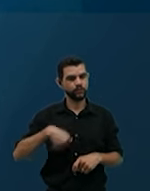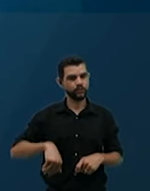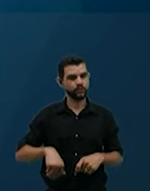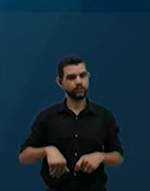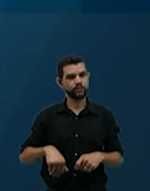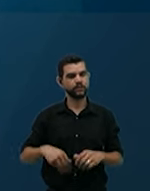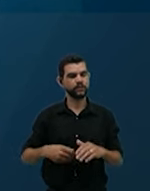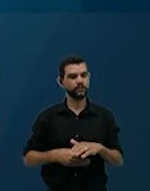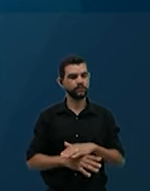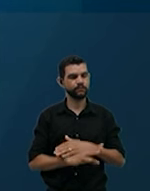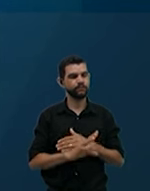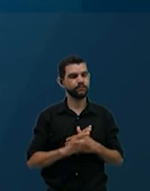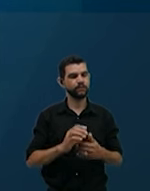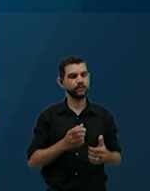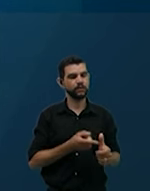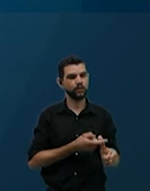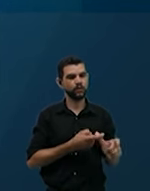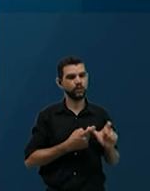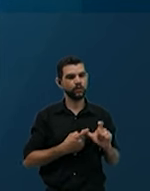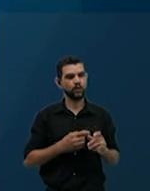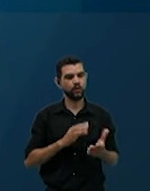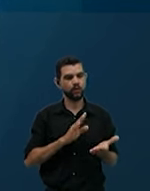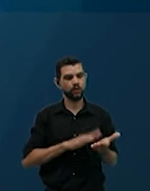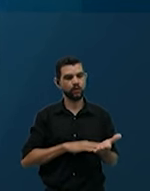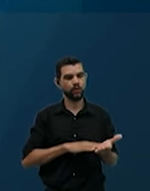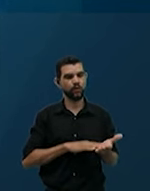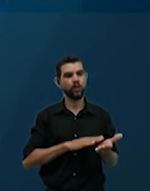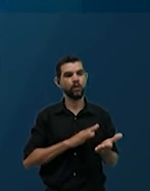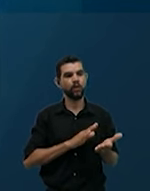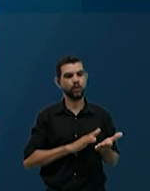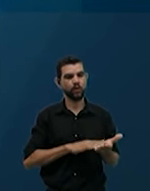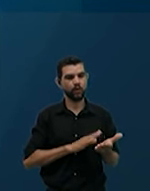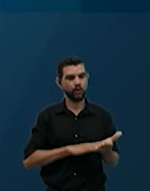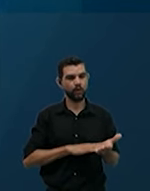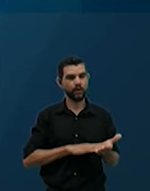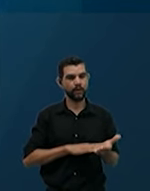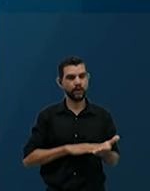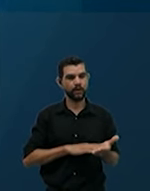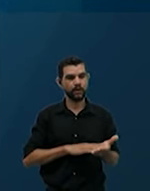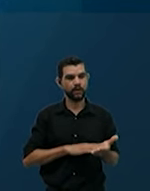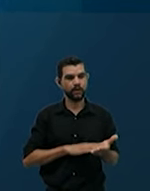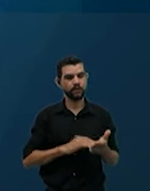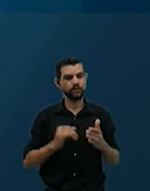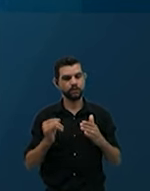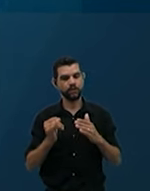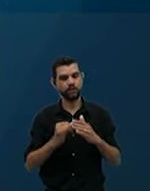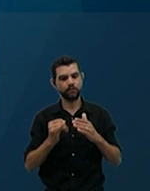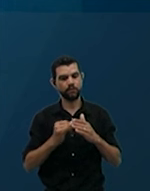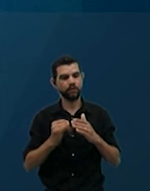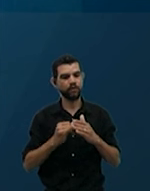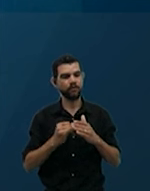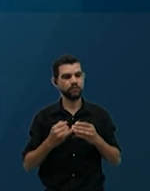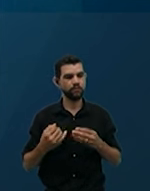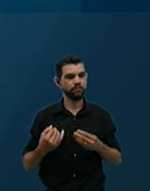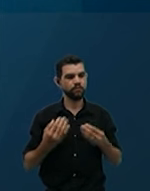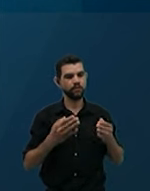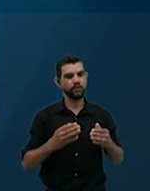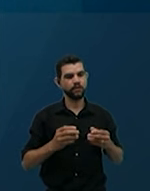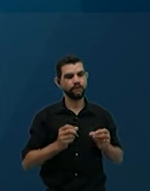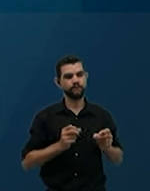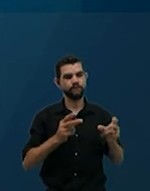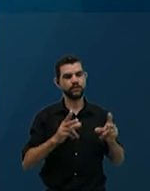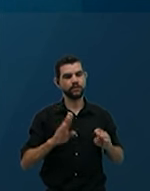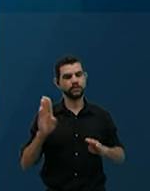a cobrança de dívida fiscal incidente sob imóvel leiloado, com reflexo na arrecadação